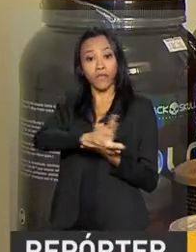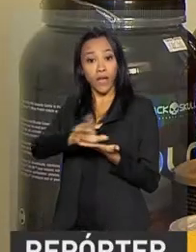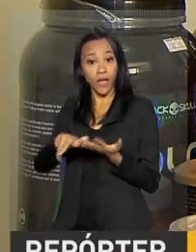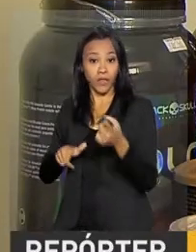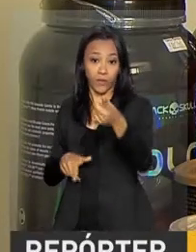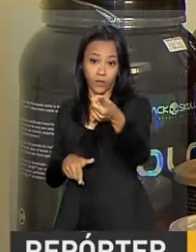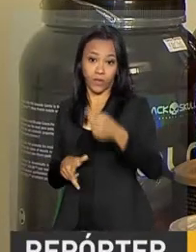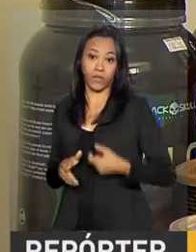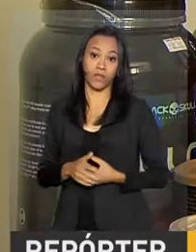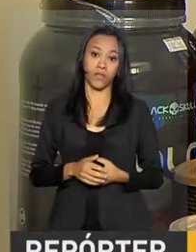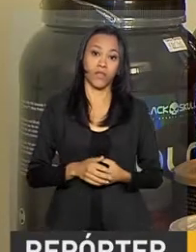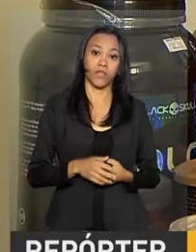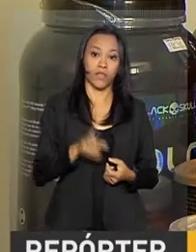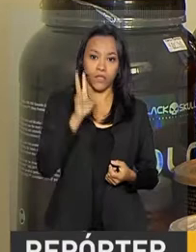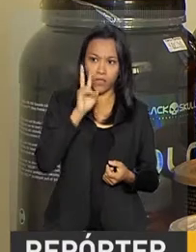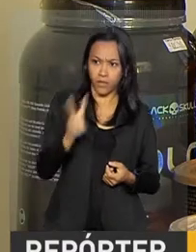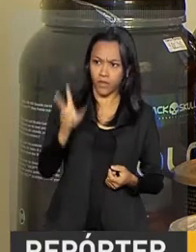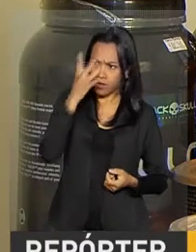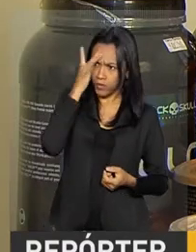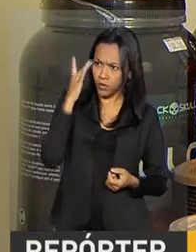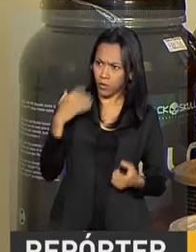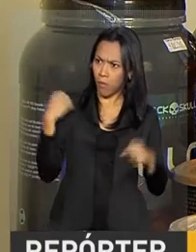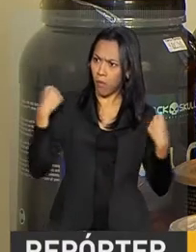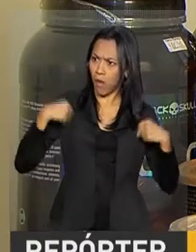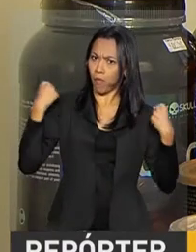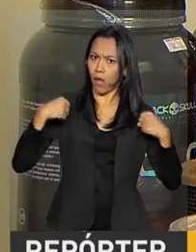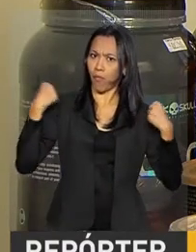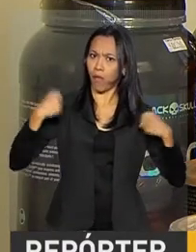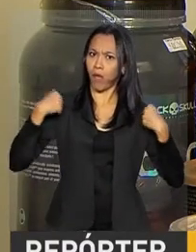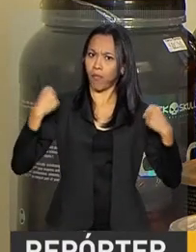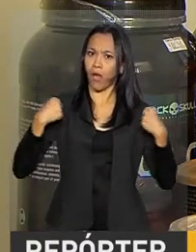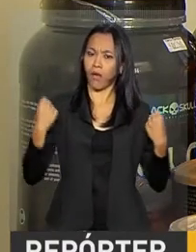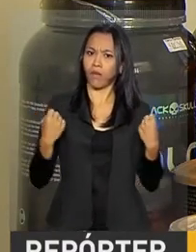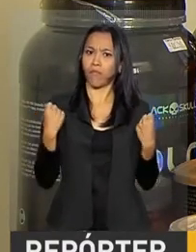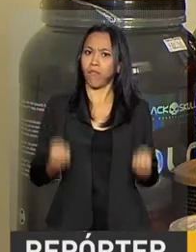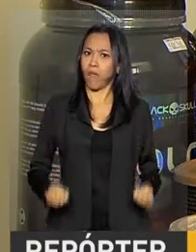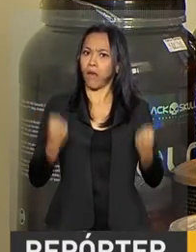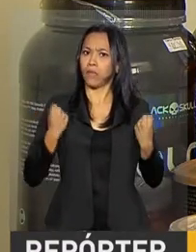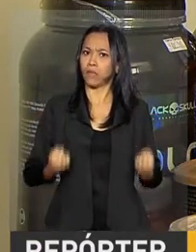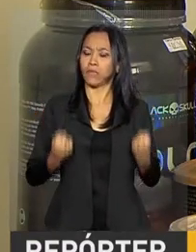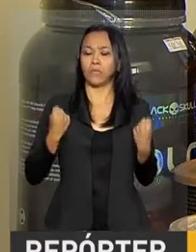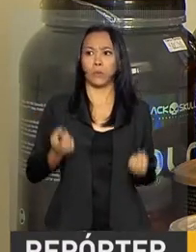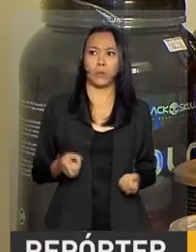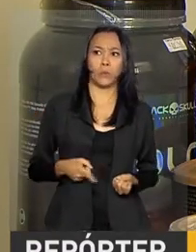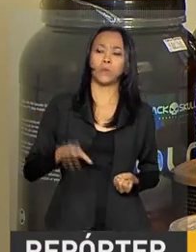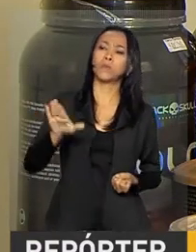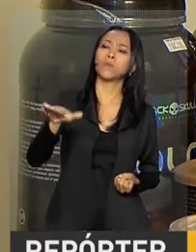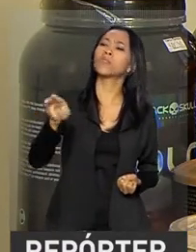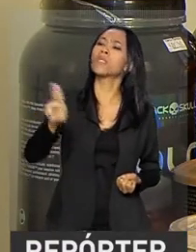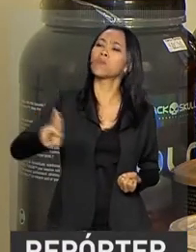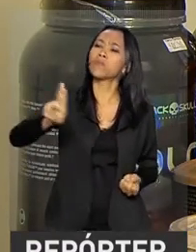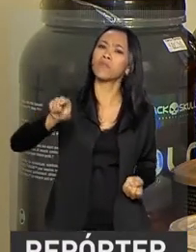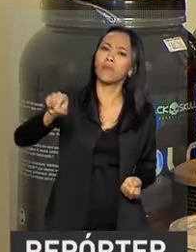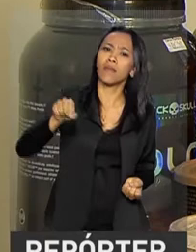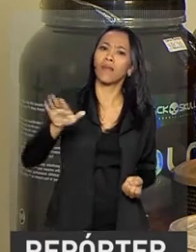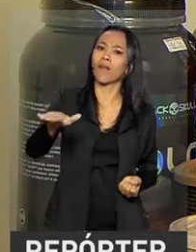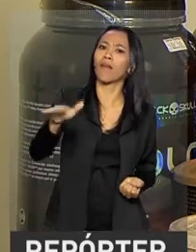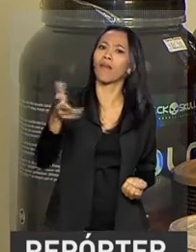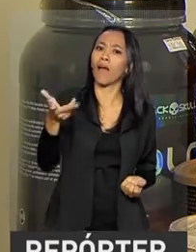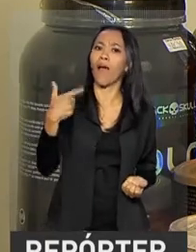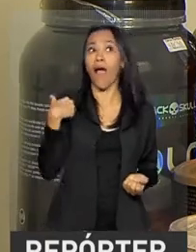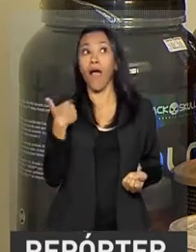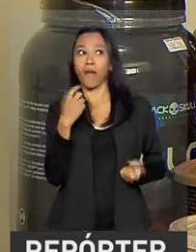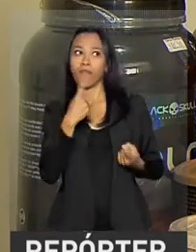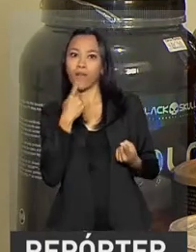né? A gente vê aquele pessoal mais assim, da maromba mesmo, pessoal que treina. Aí a gente conversa o que você está usando, eles falam, não, a